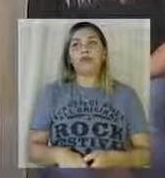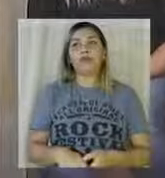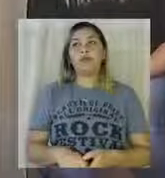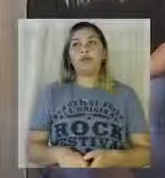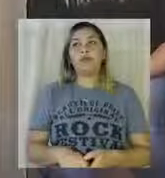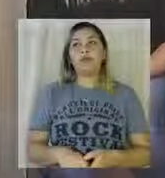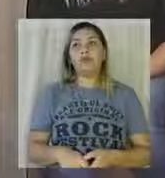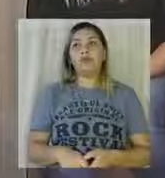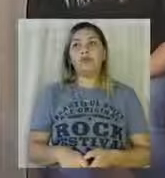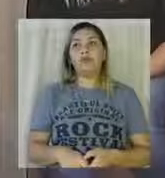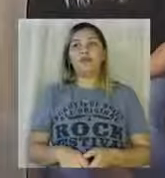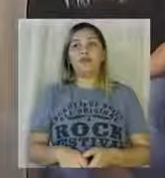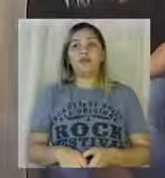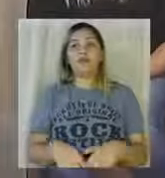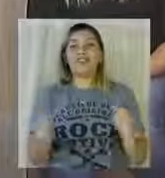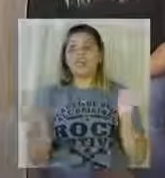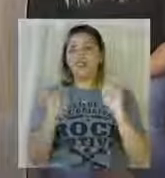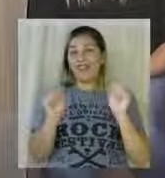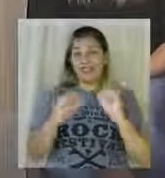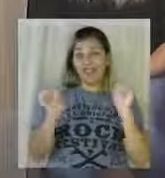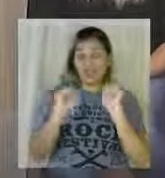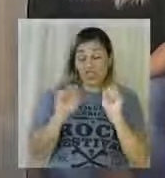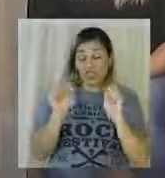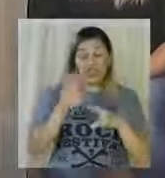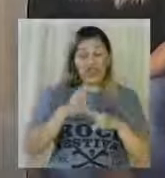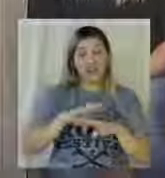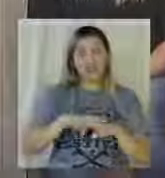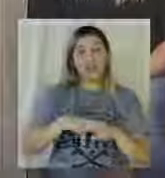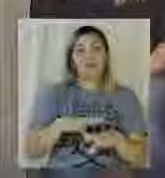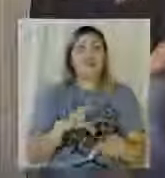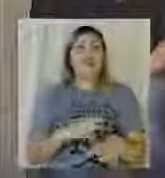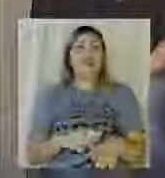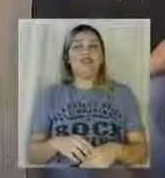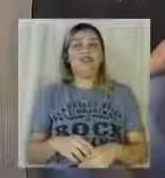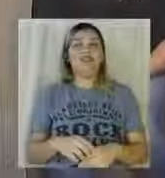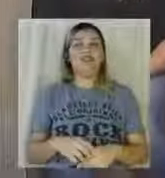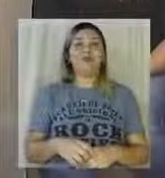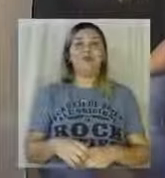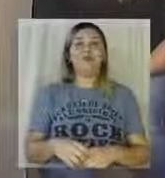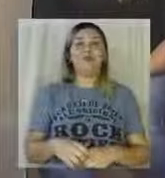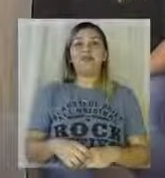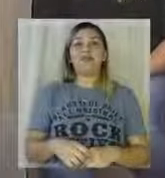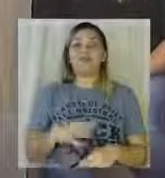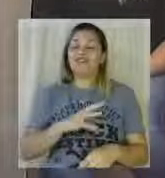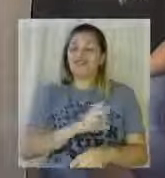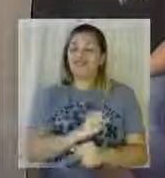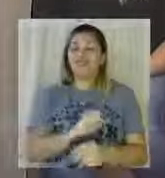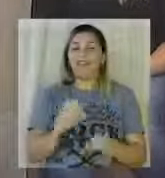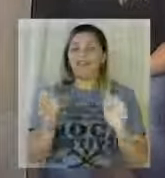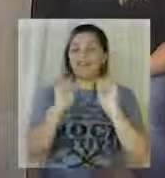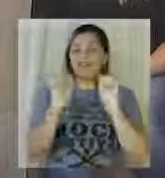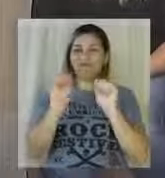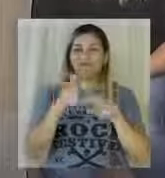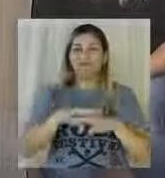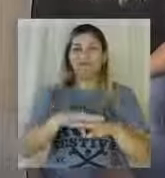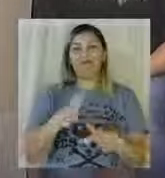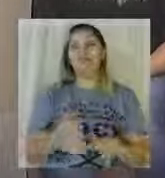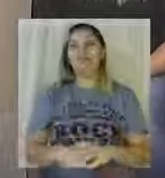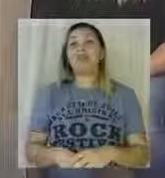Ela está dizendo, claro, que adora matemática. Ela é muito boa em matemática. Por isso que ela também quer nessa